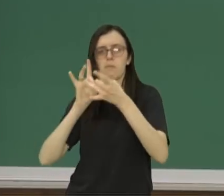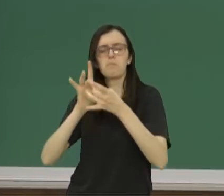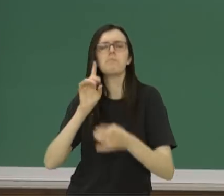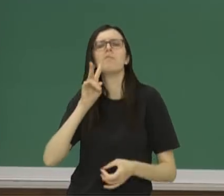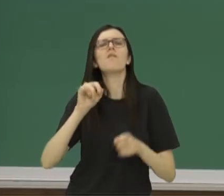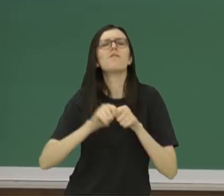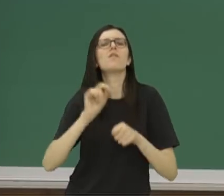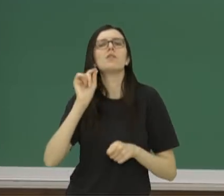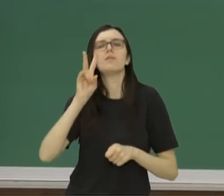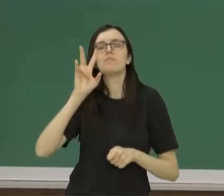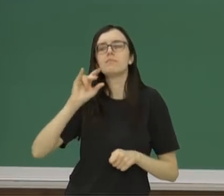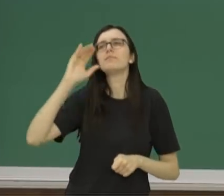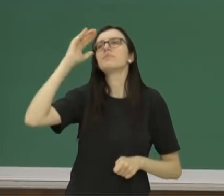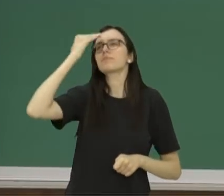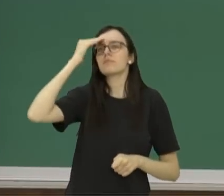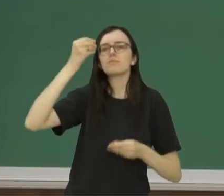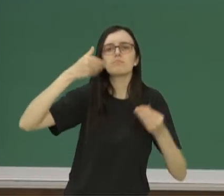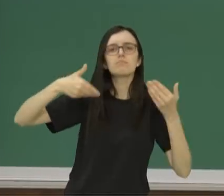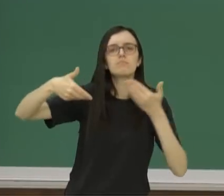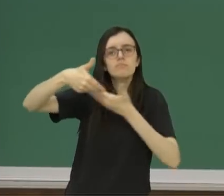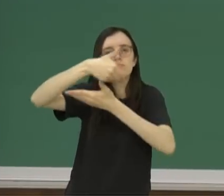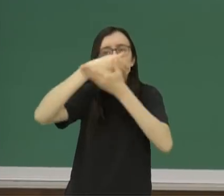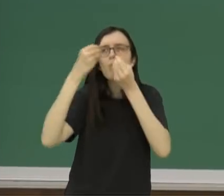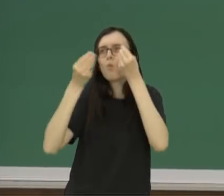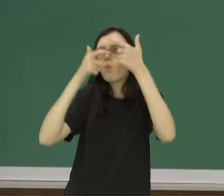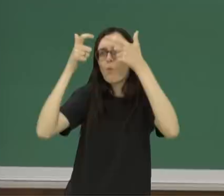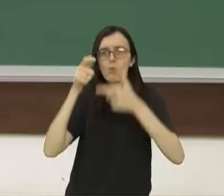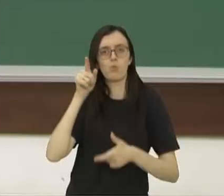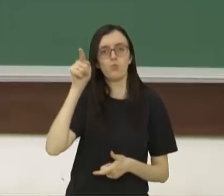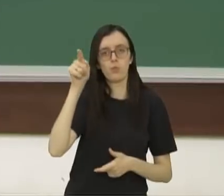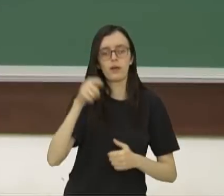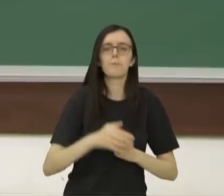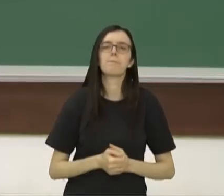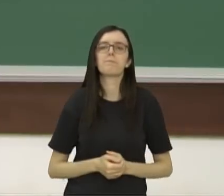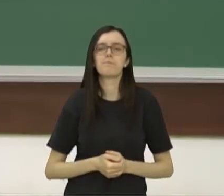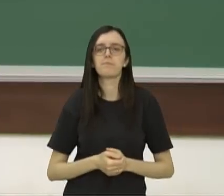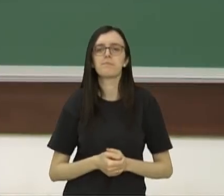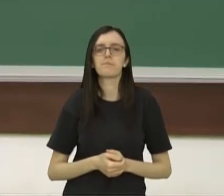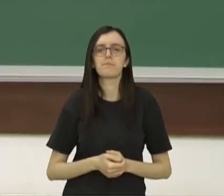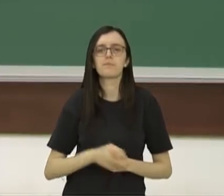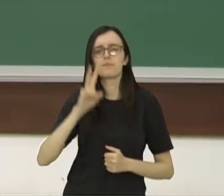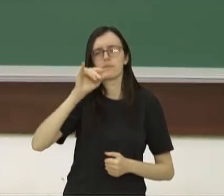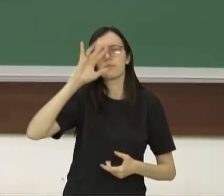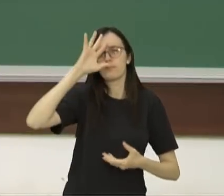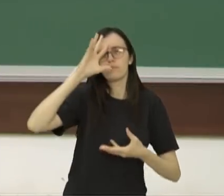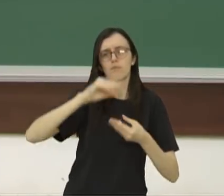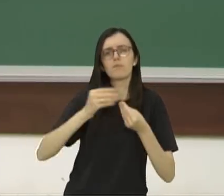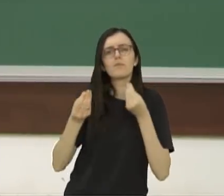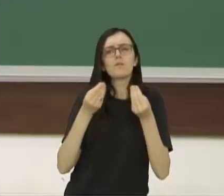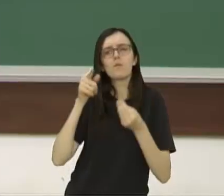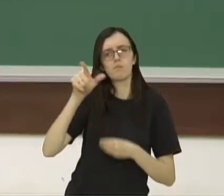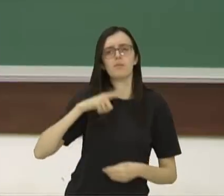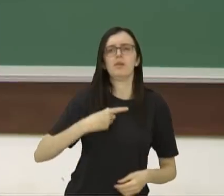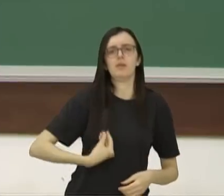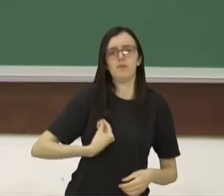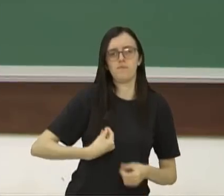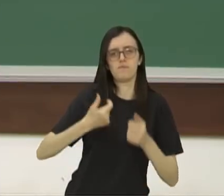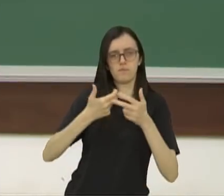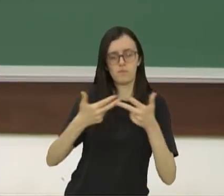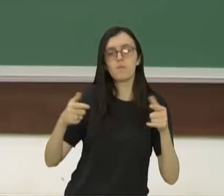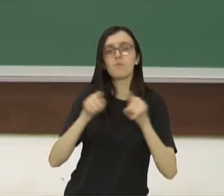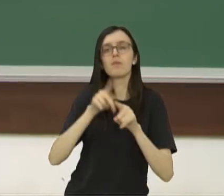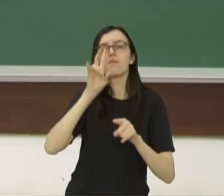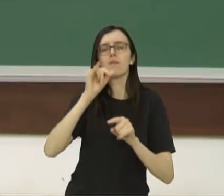vai compreender a dinâmica daquele local, ele vai compreender os arranjos que ali existem e